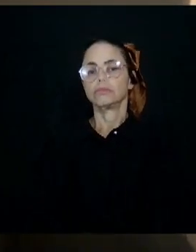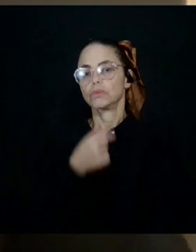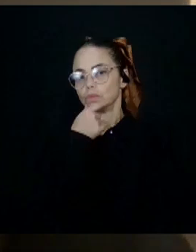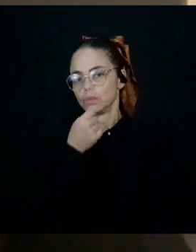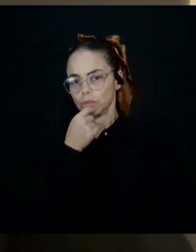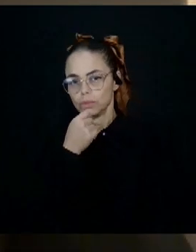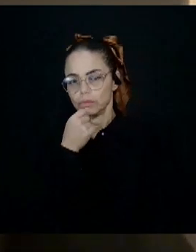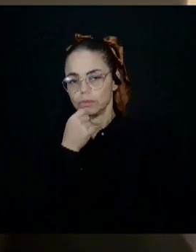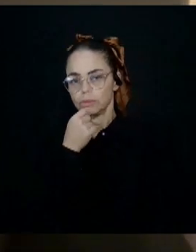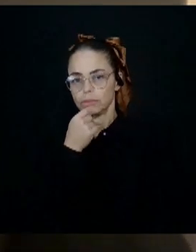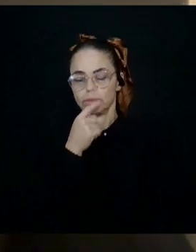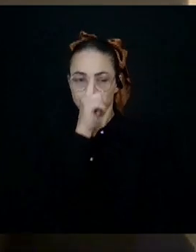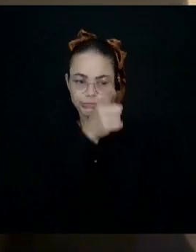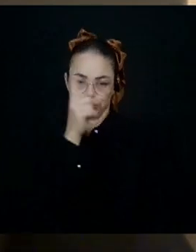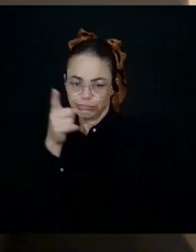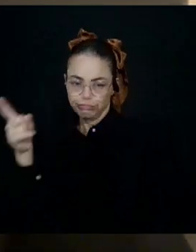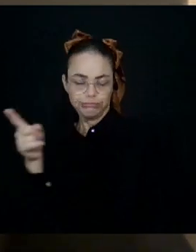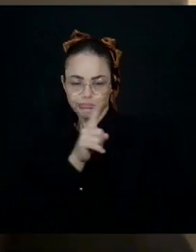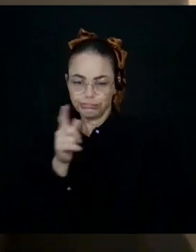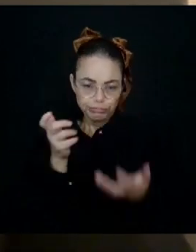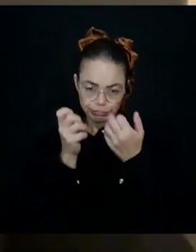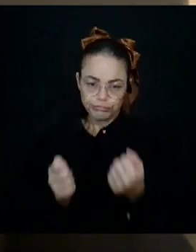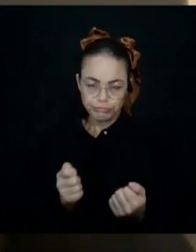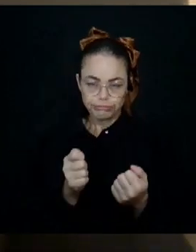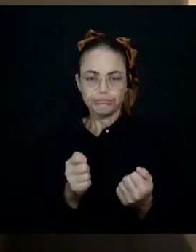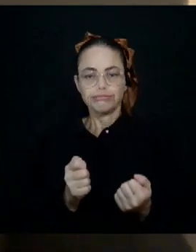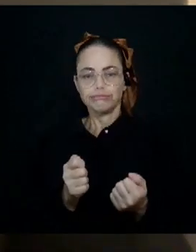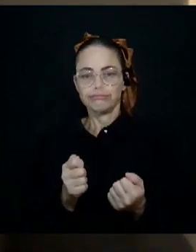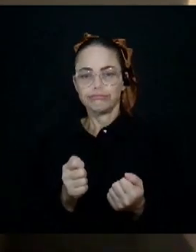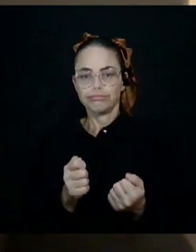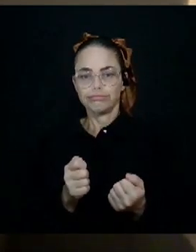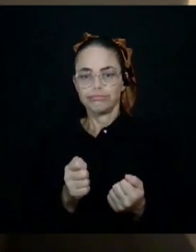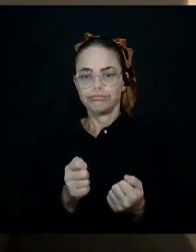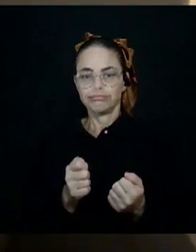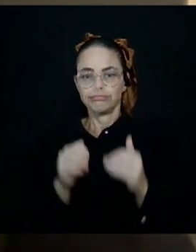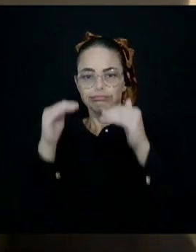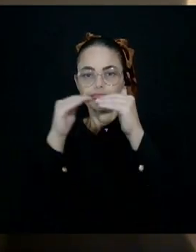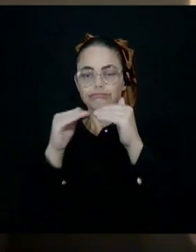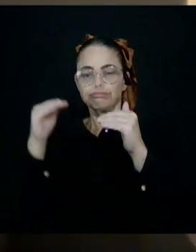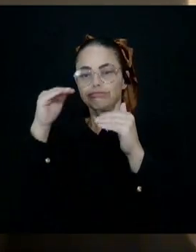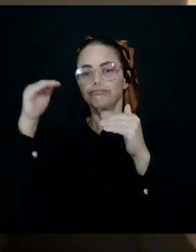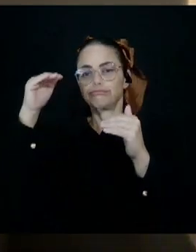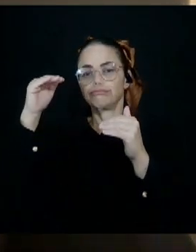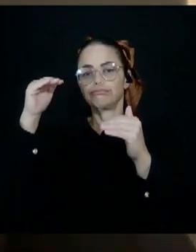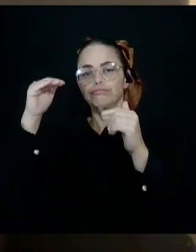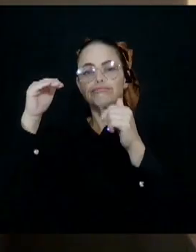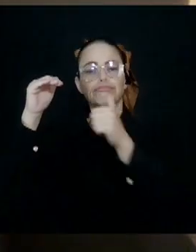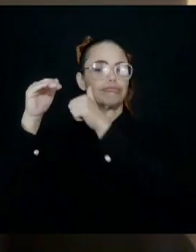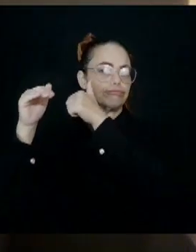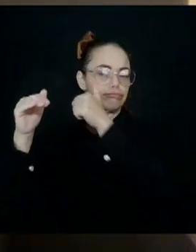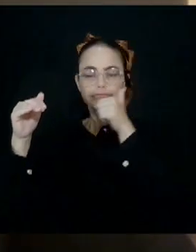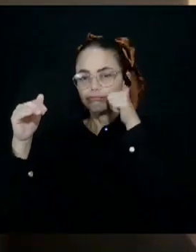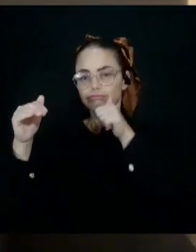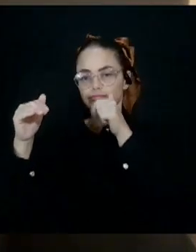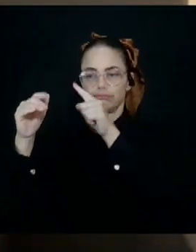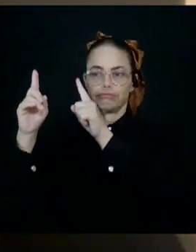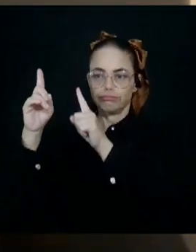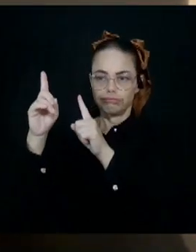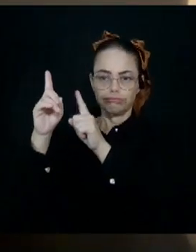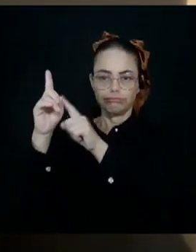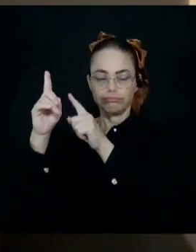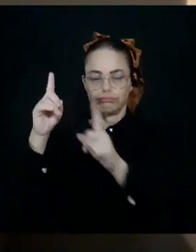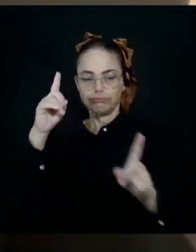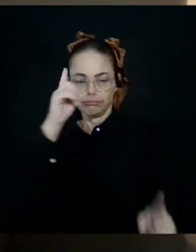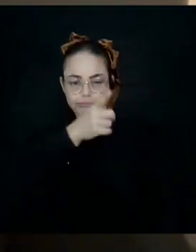não aceitam essa hierarquia, né? Essa posição da mulher, e que acabam colocando na mulher esses